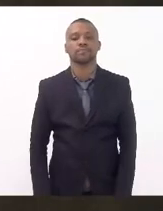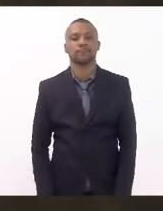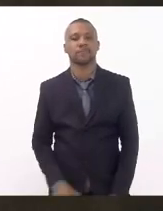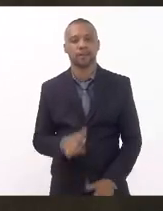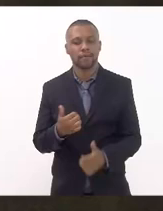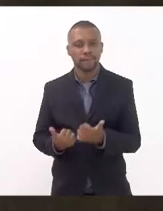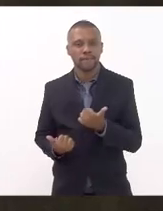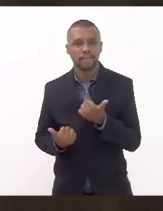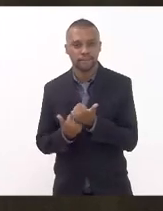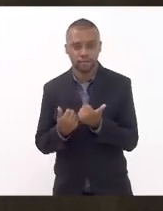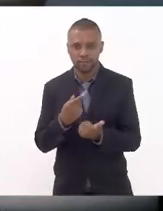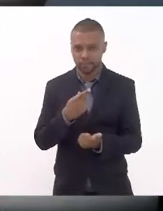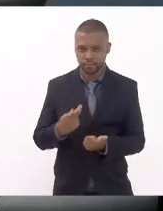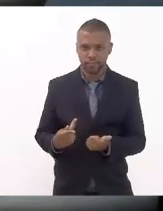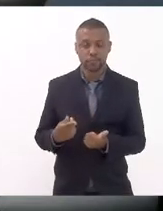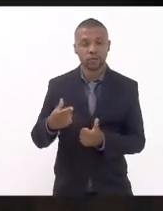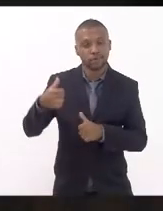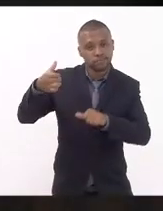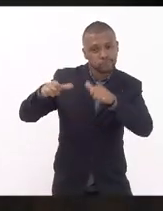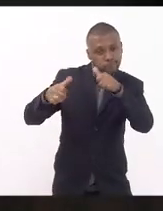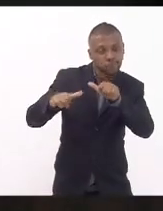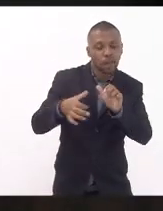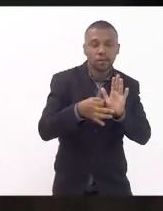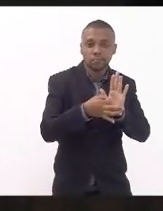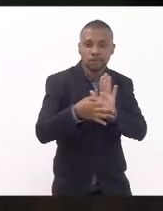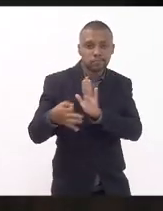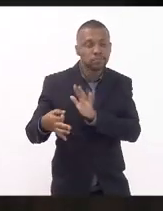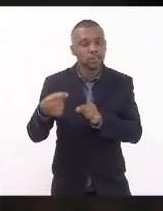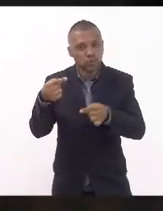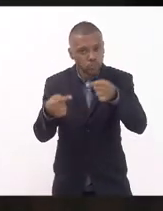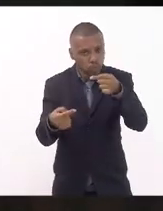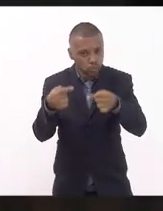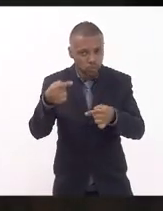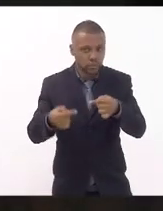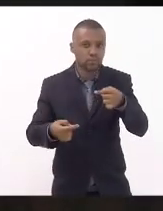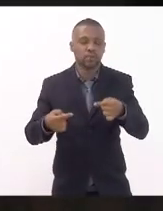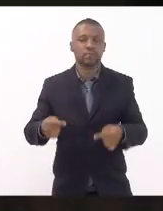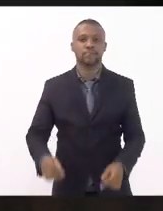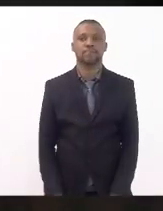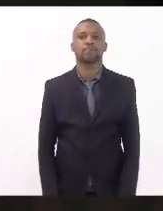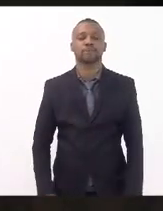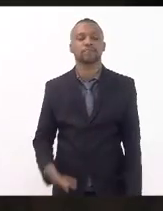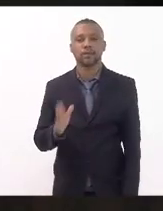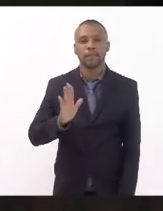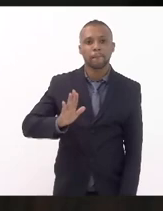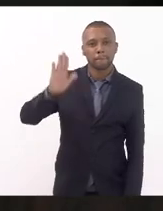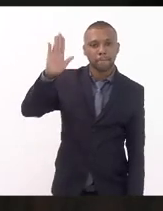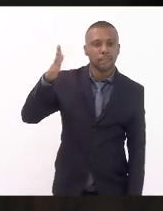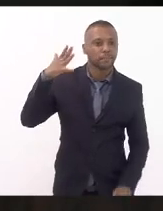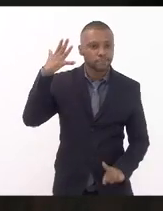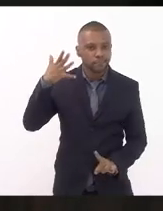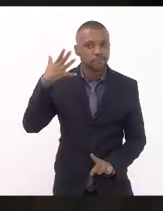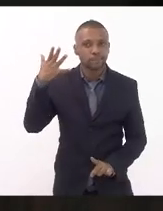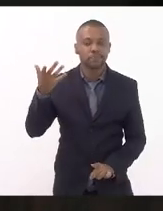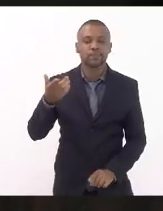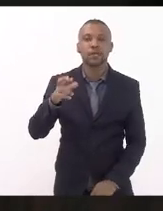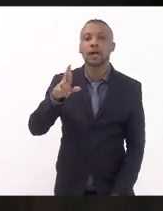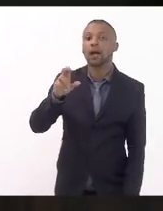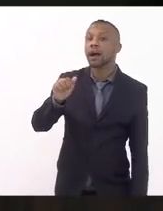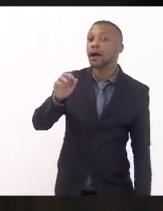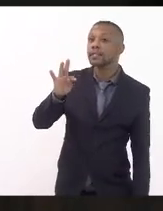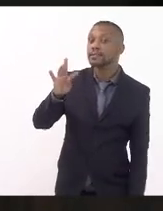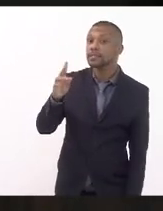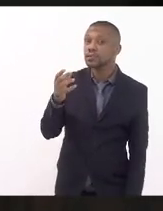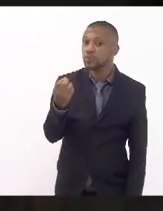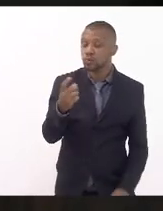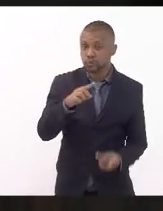Favorável, presidente. Os pareceres emitidos em discussão. Para presidente. Discutir, deputado Ratinho vai discutir, em seguida, o